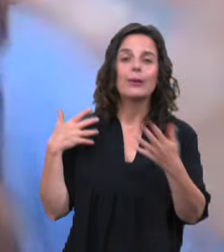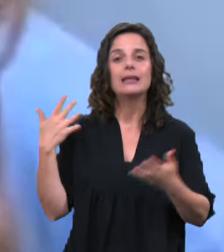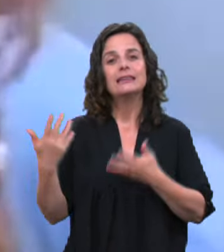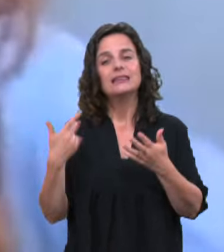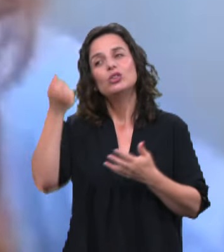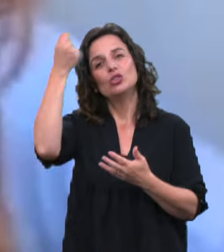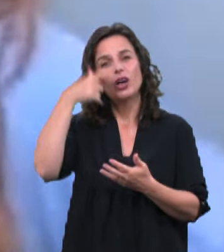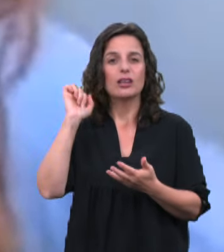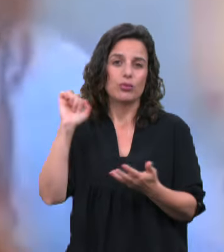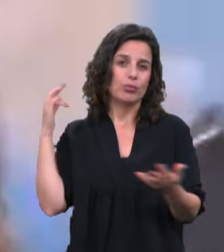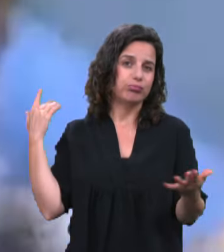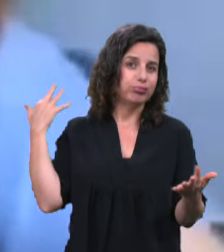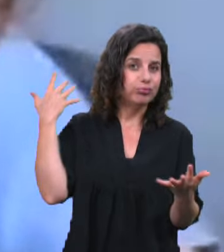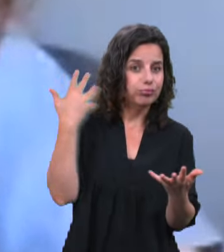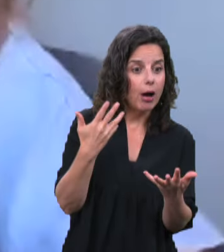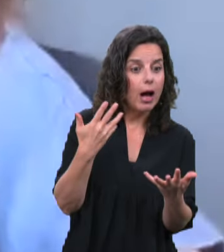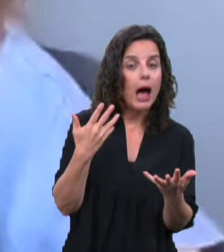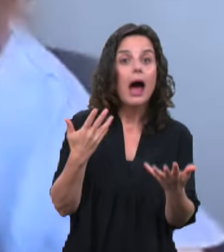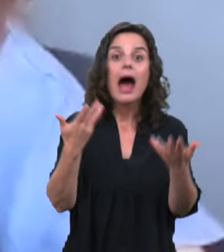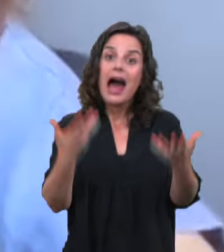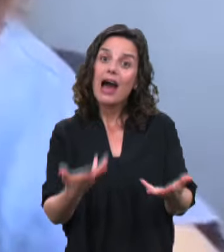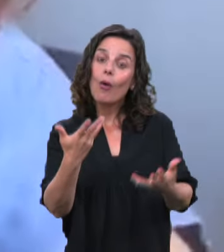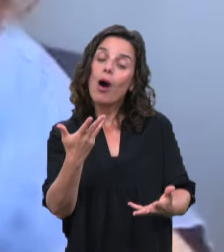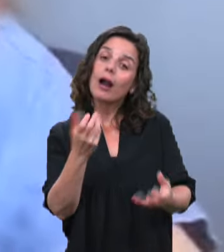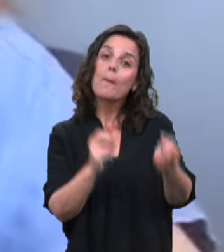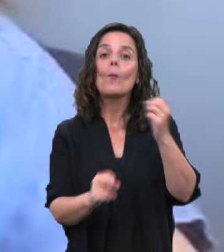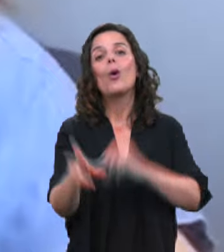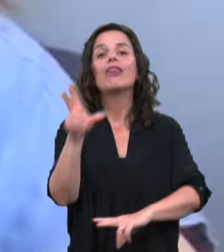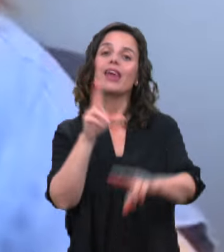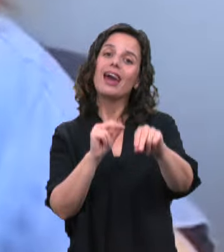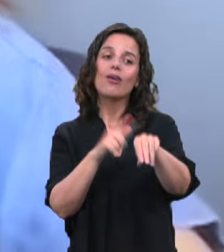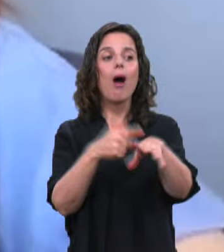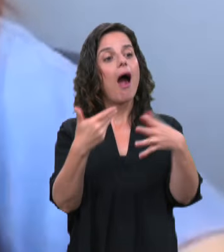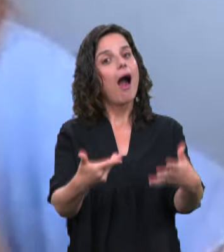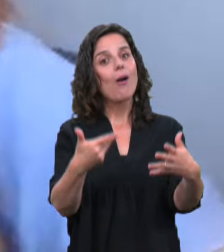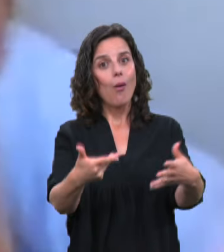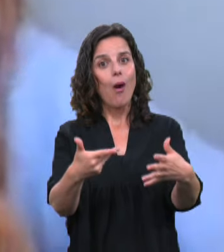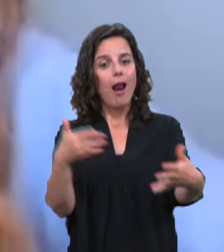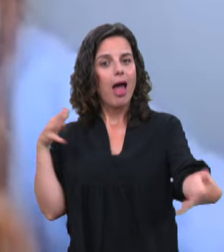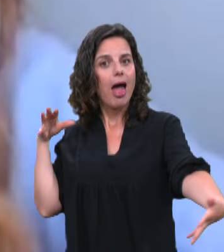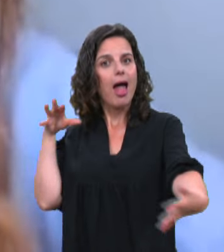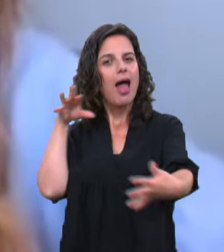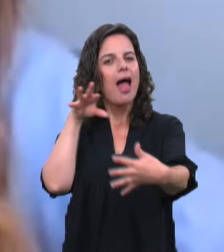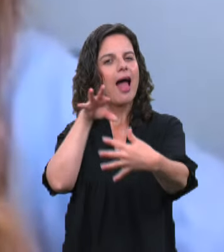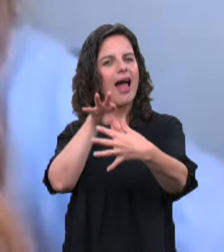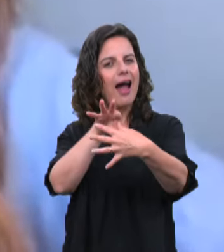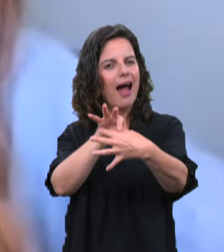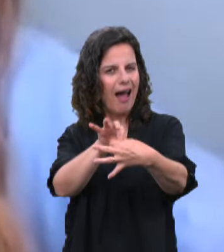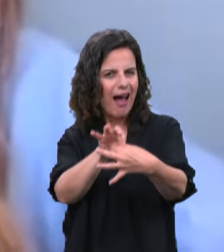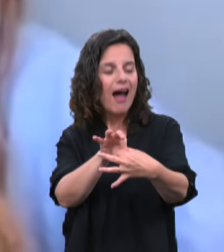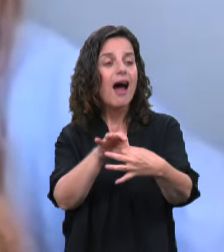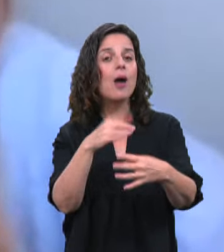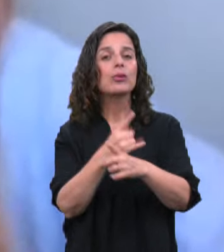de toda a sua história, mas também como um momento moderno que está a atravessar agora, que é a junção